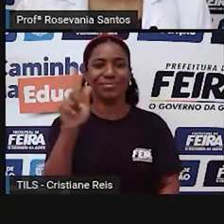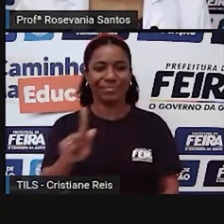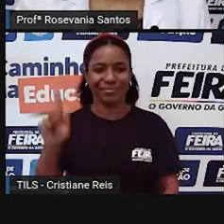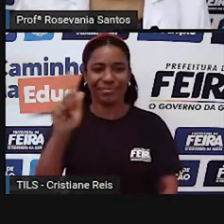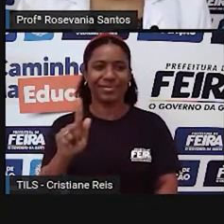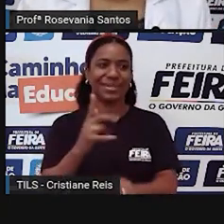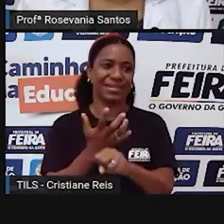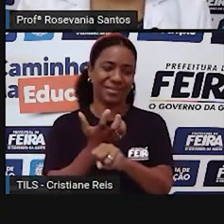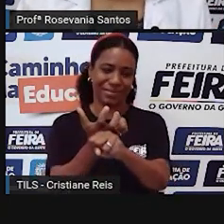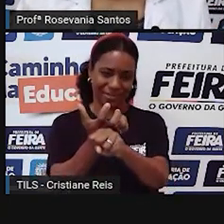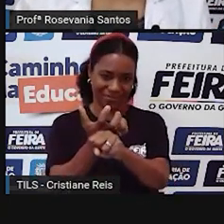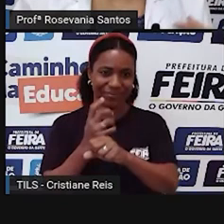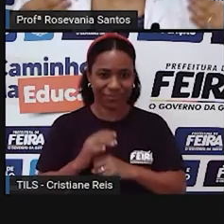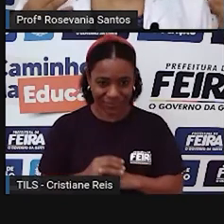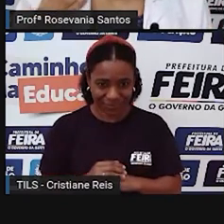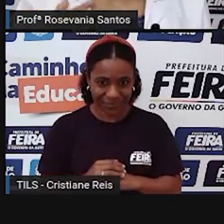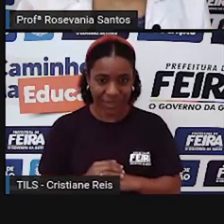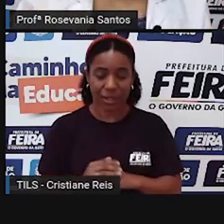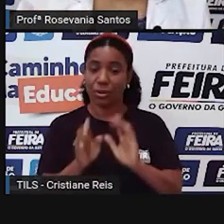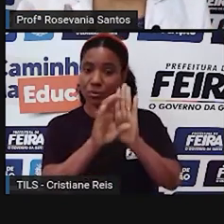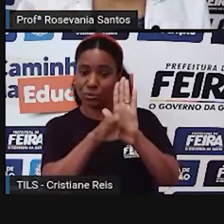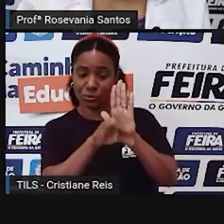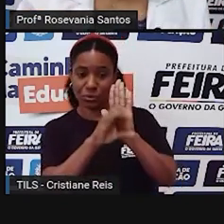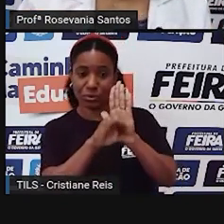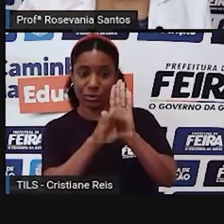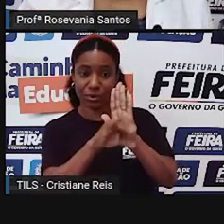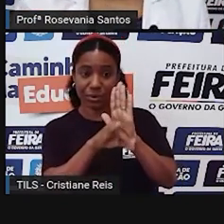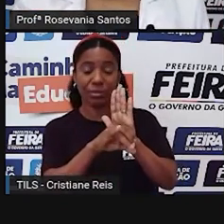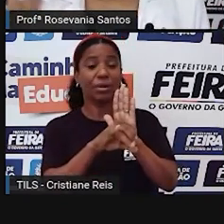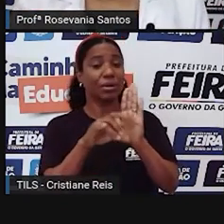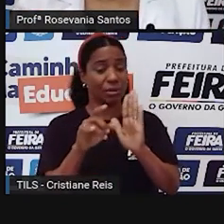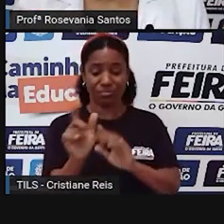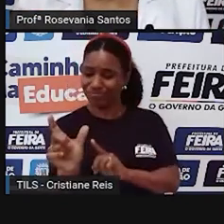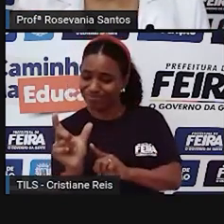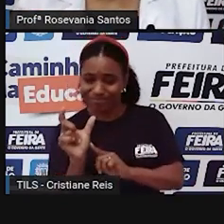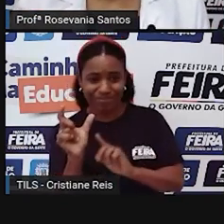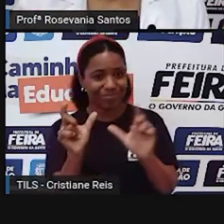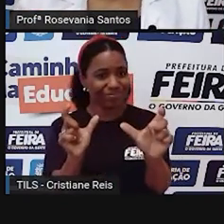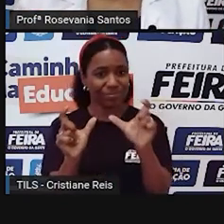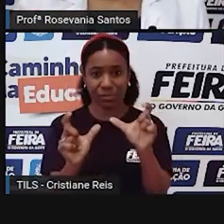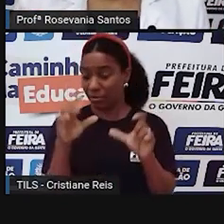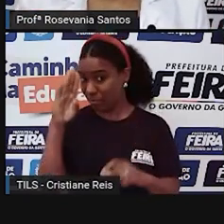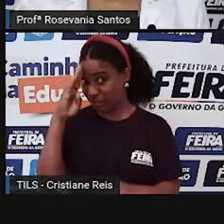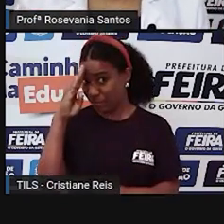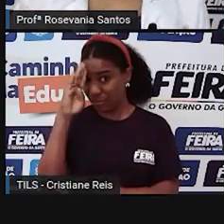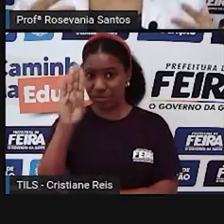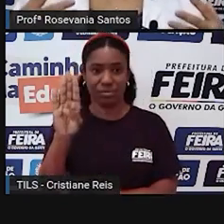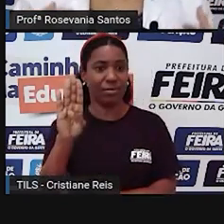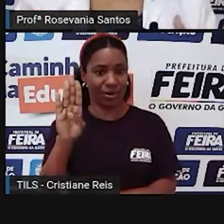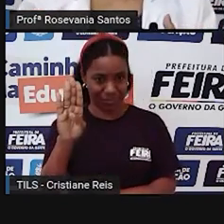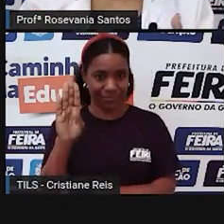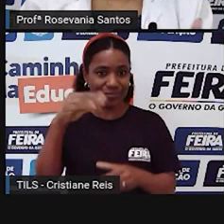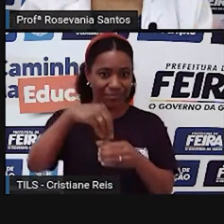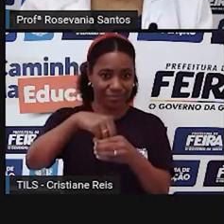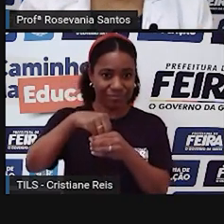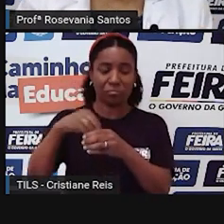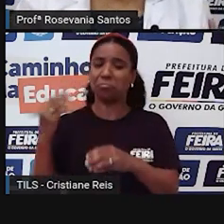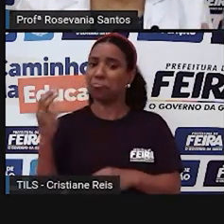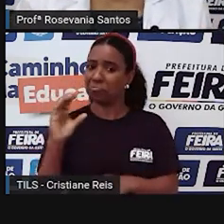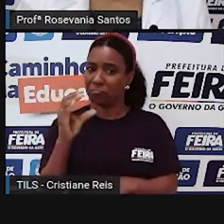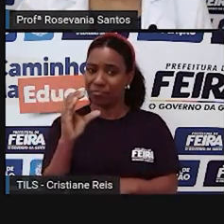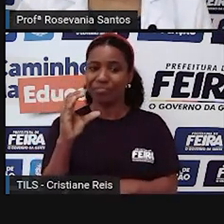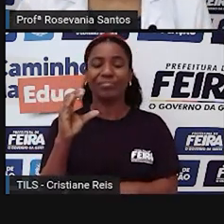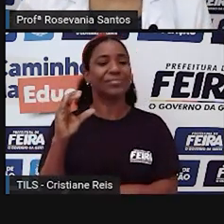para ela enquanto ciência. Então são palavras-chaves dentro da ciência geográfica que, quando você